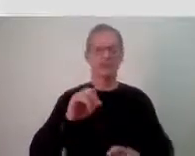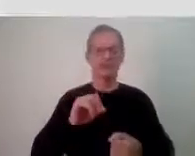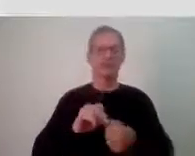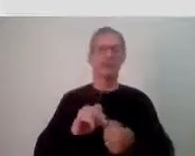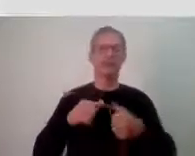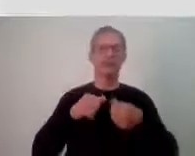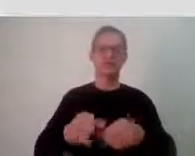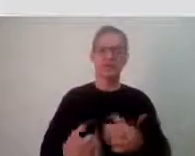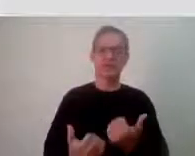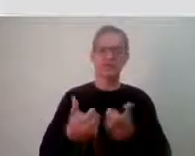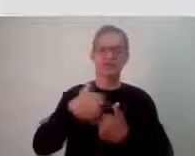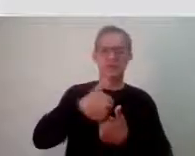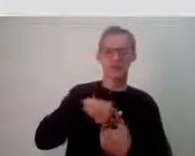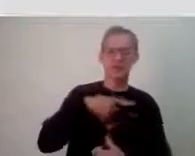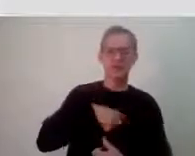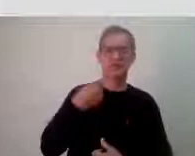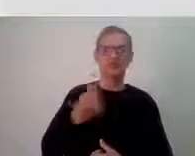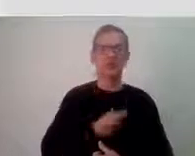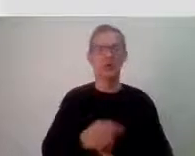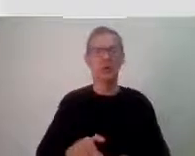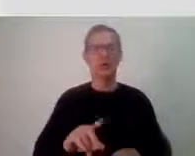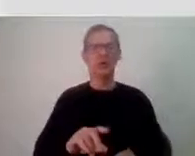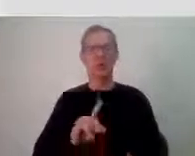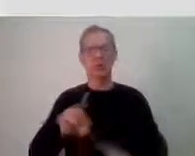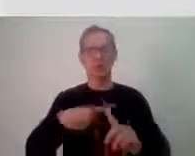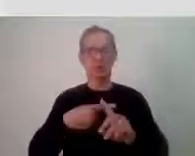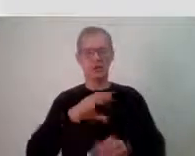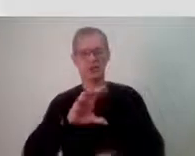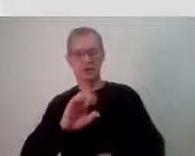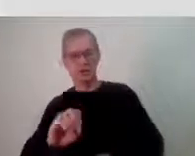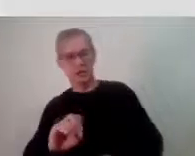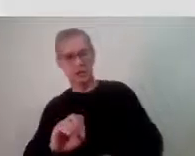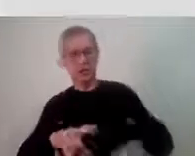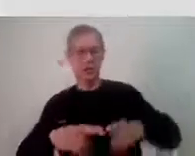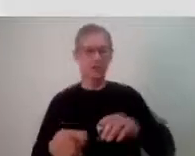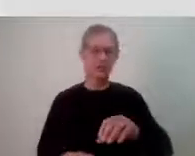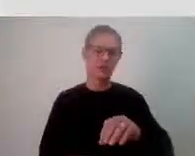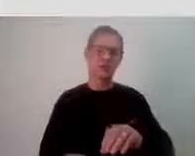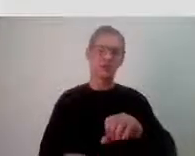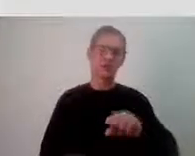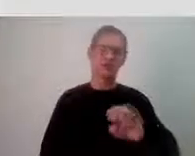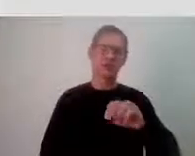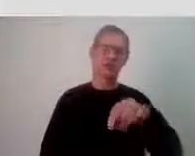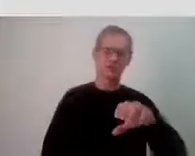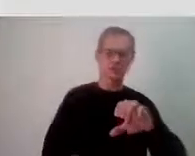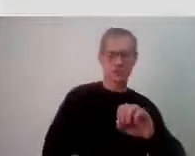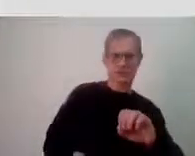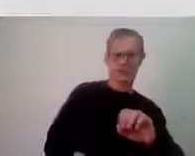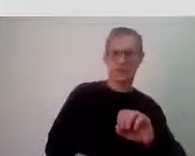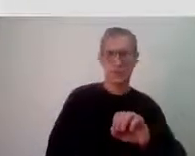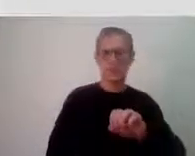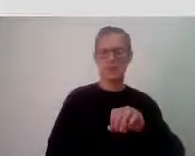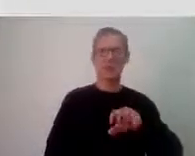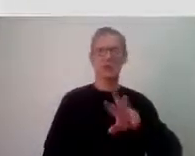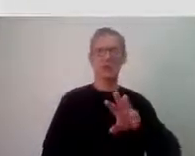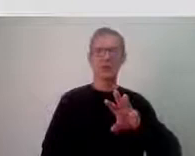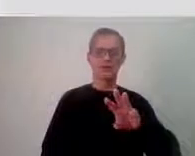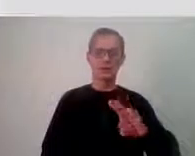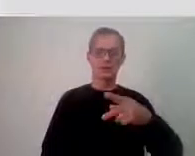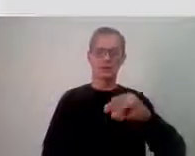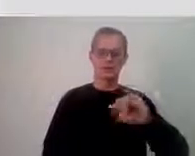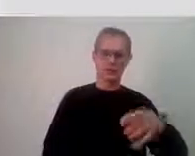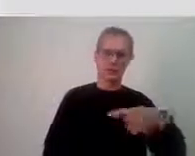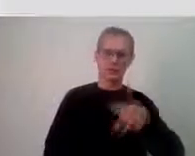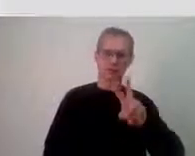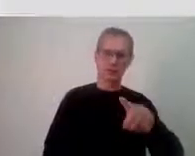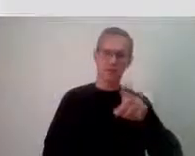Fazendo essa substituição, nós vamos ter 1 mais 0. Aqui, seno de 3π sobre 2 é menos 1. E seno de π sobre